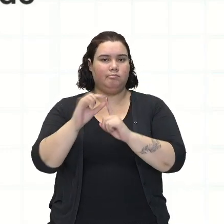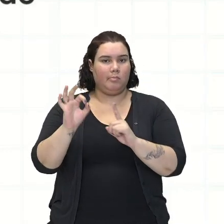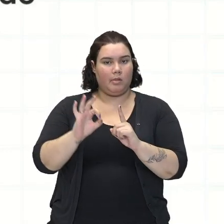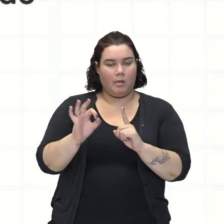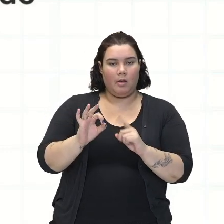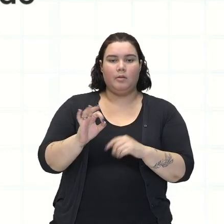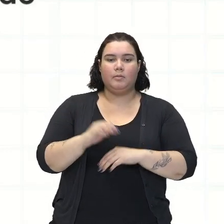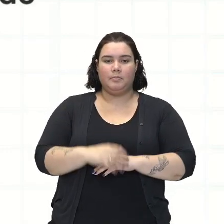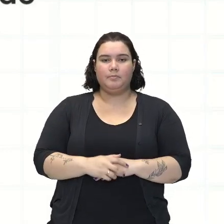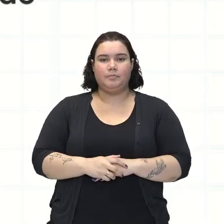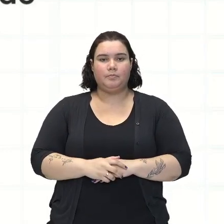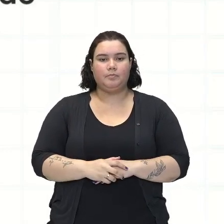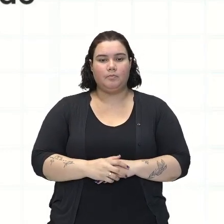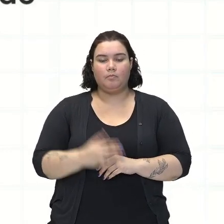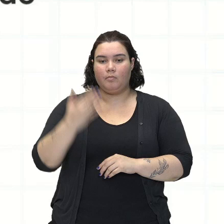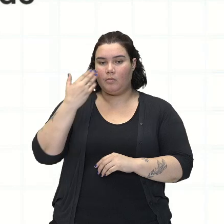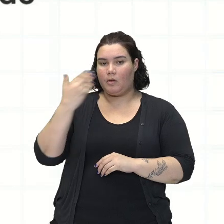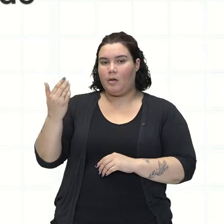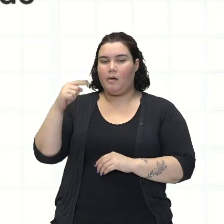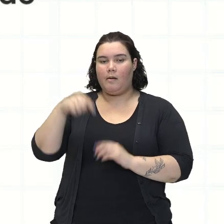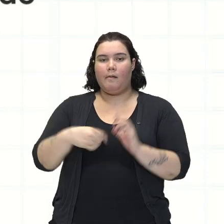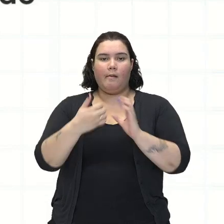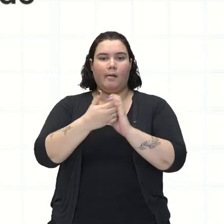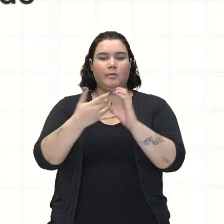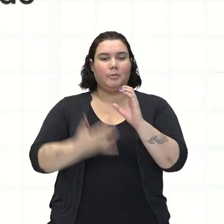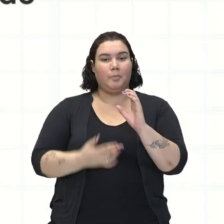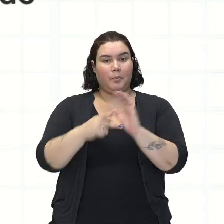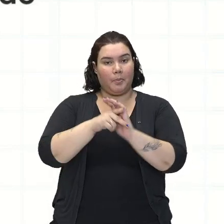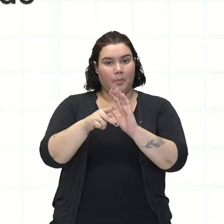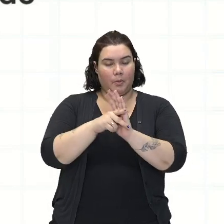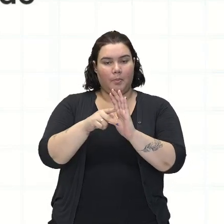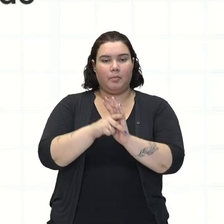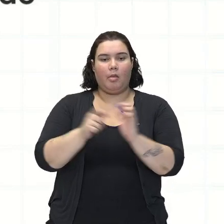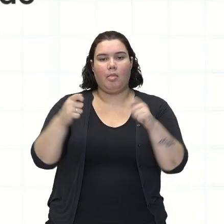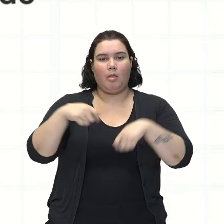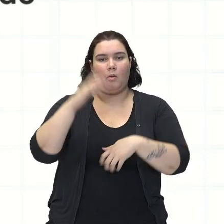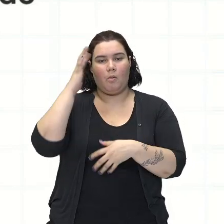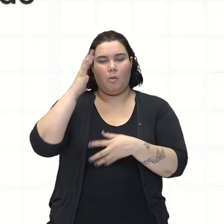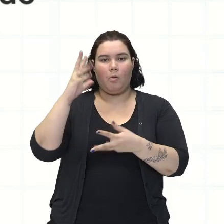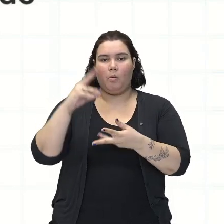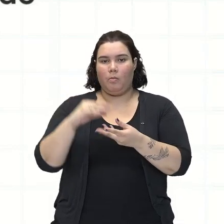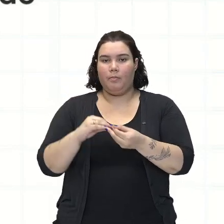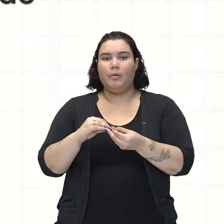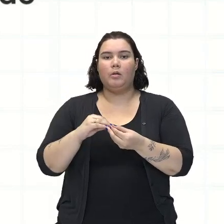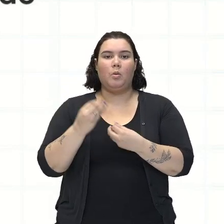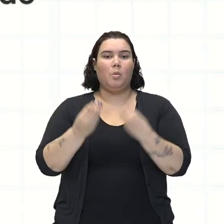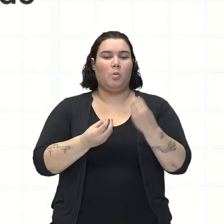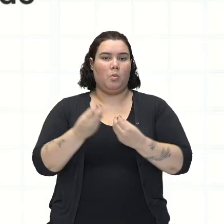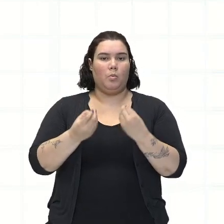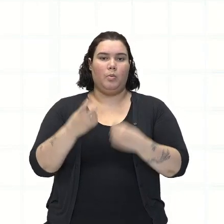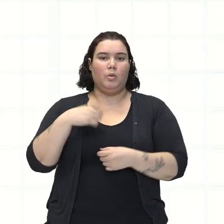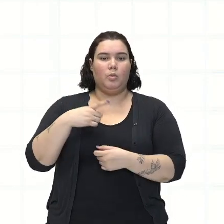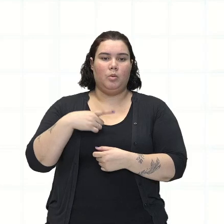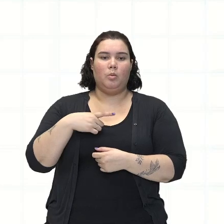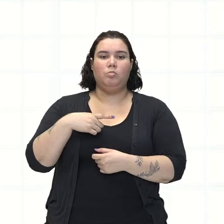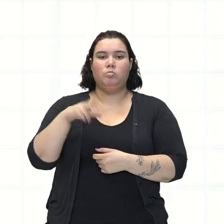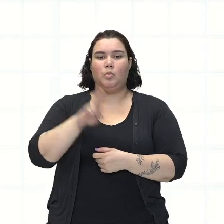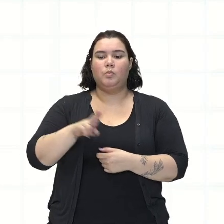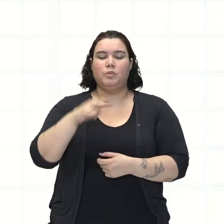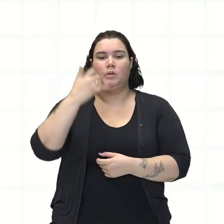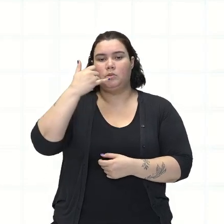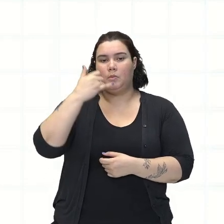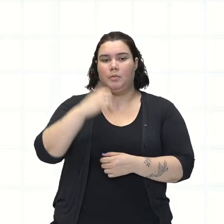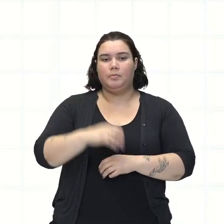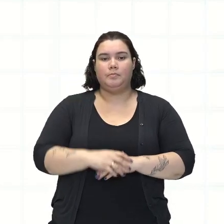nós temos esses gestos que ajudam a gente a compreender também, por exemplo, como lidar com um smartphone.